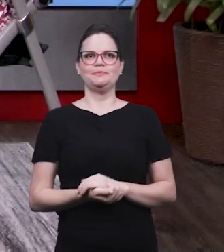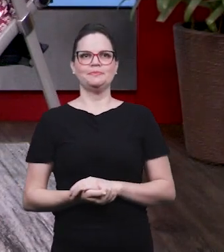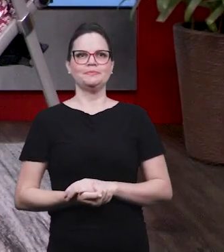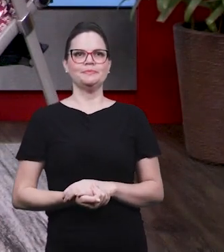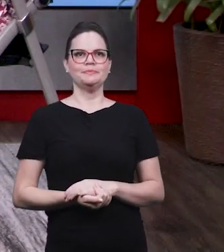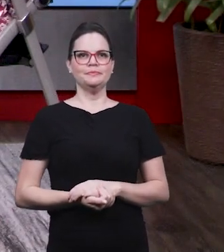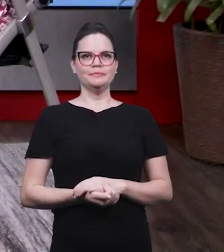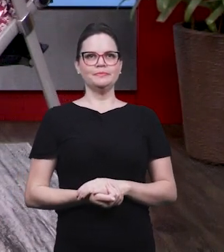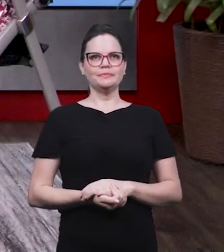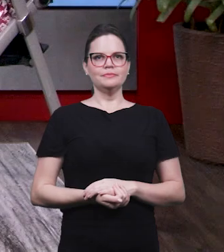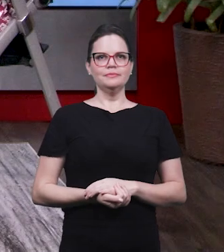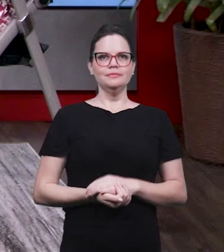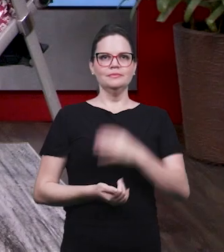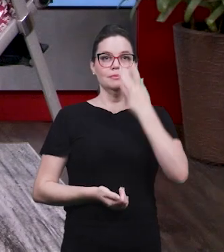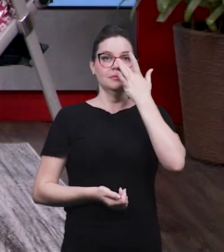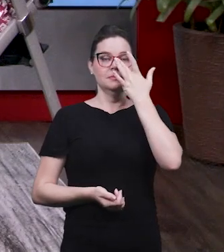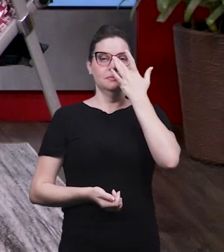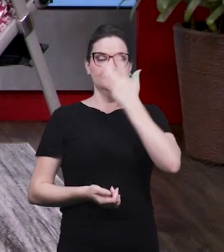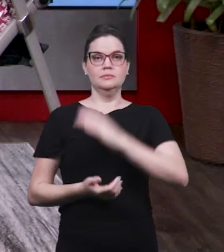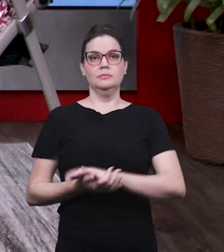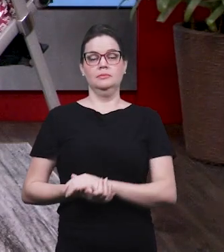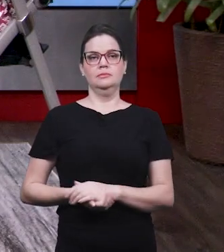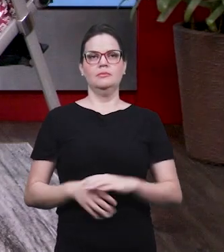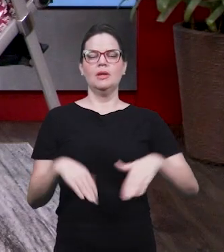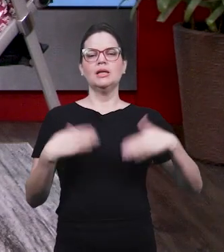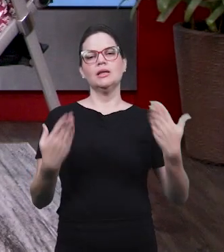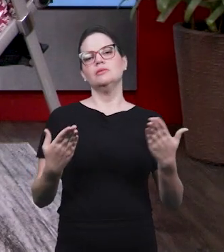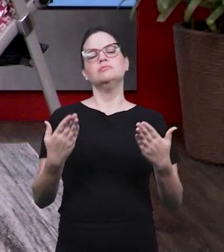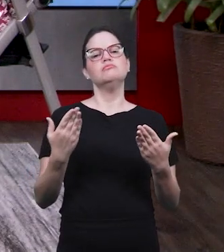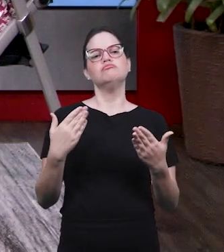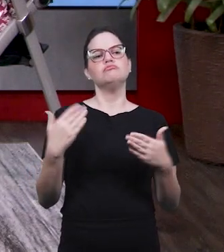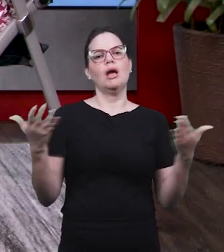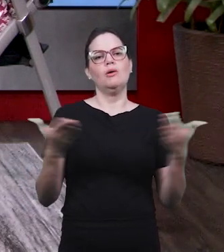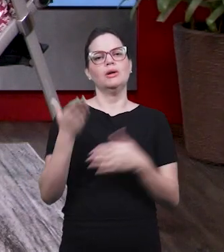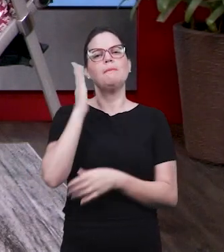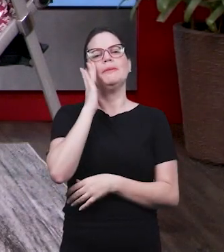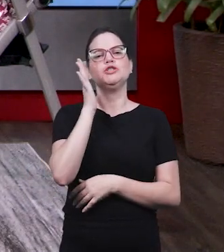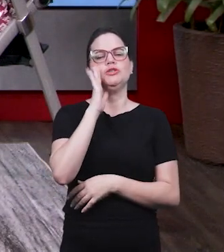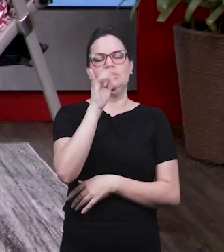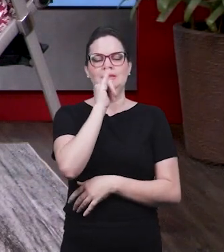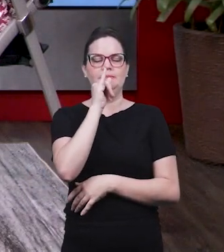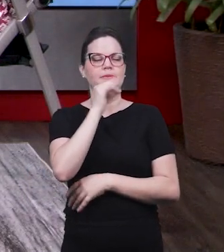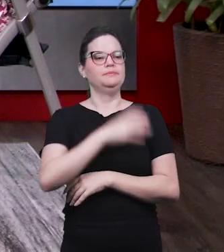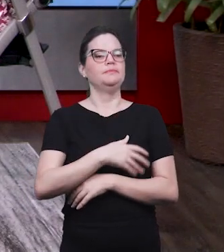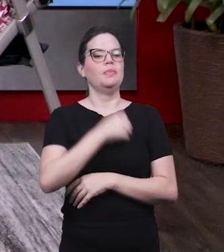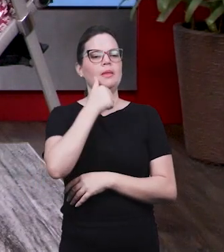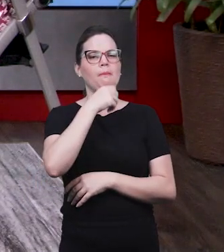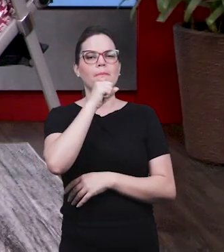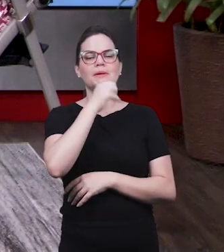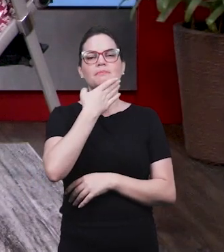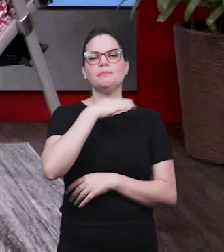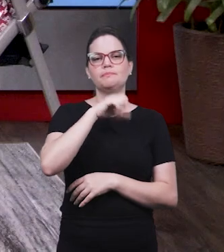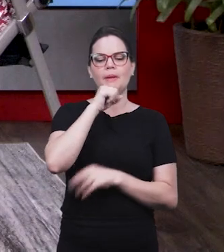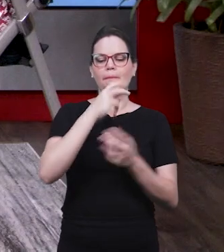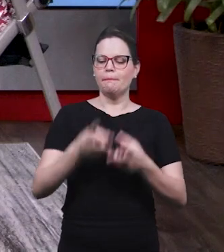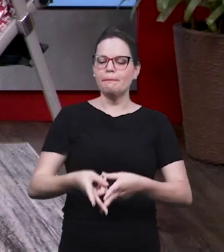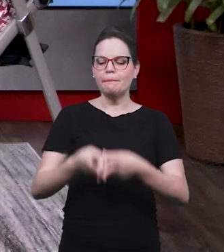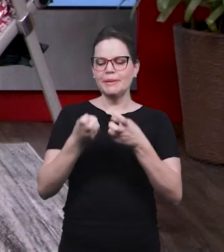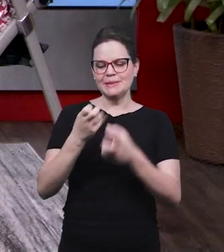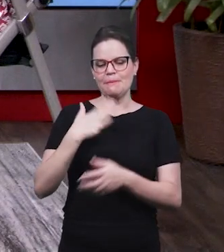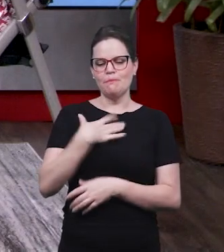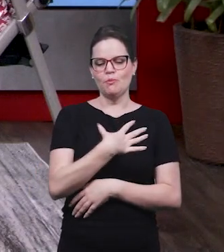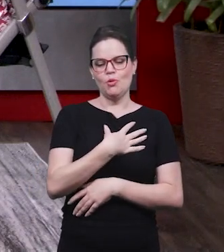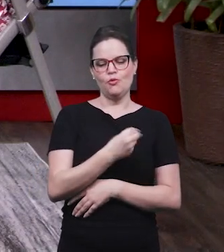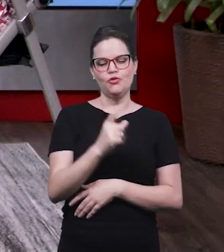bom? Então, vamos lá. Então, vamos imaginar que um pai, então, ele percebeu algumas mudanças, algumas diferenças